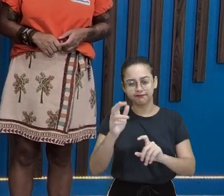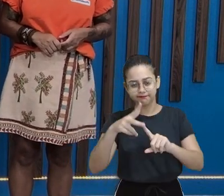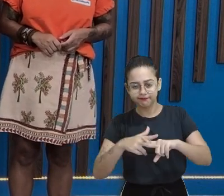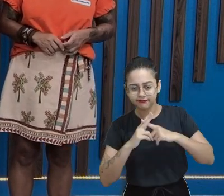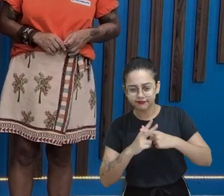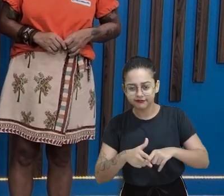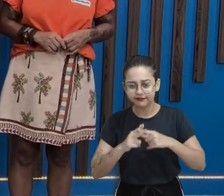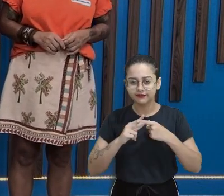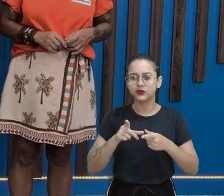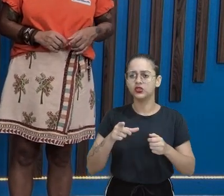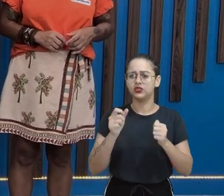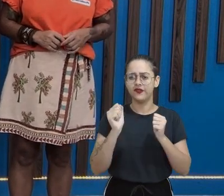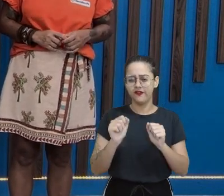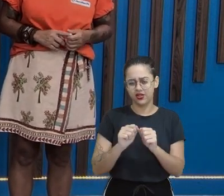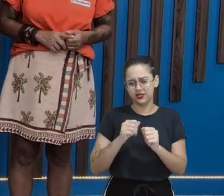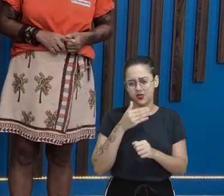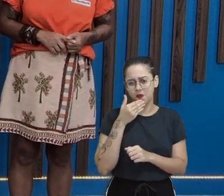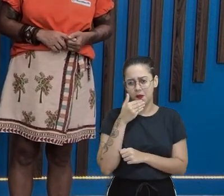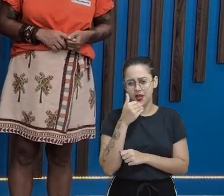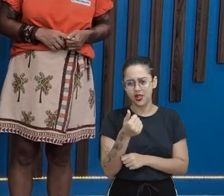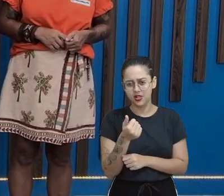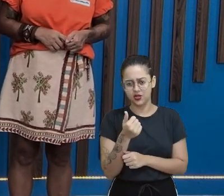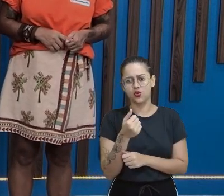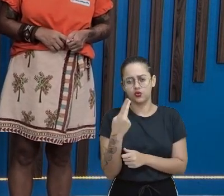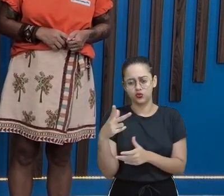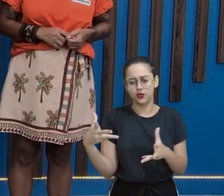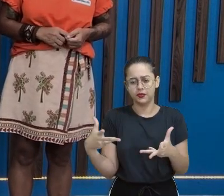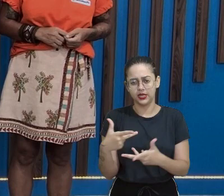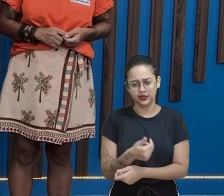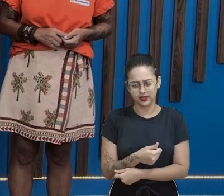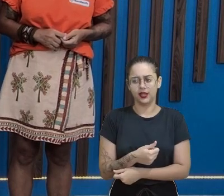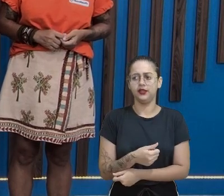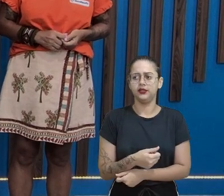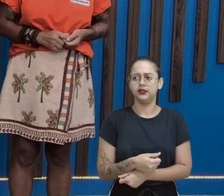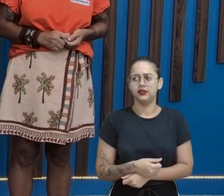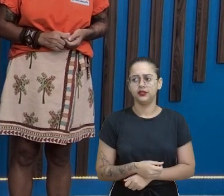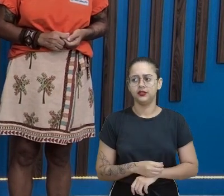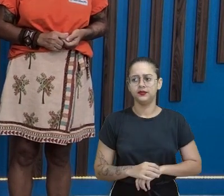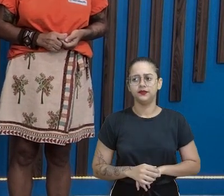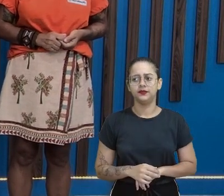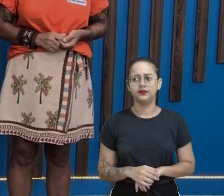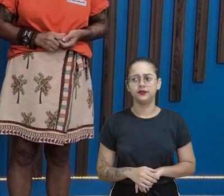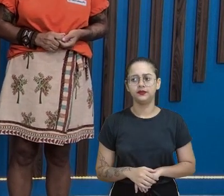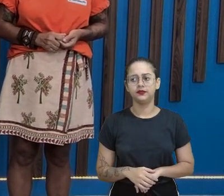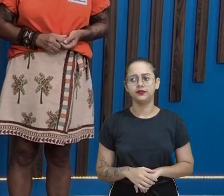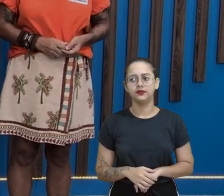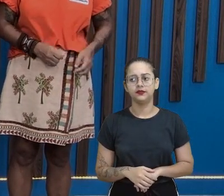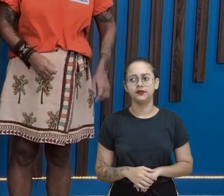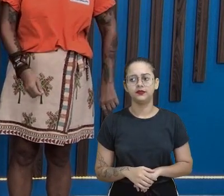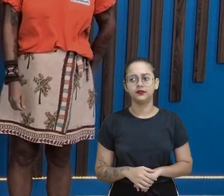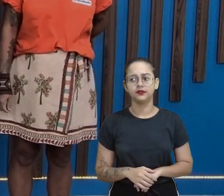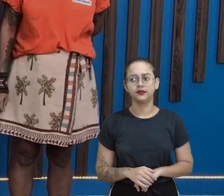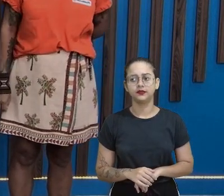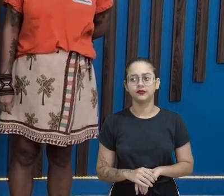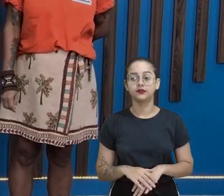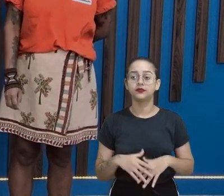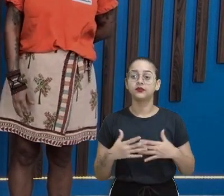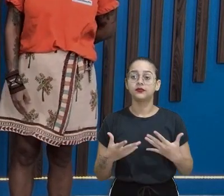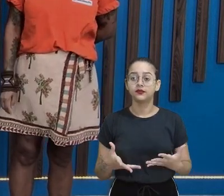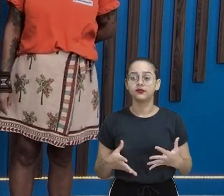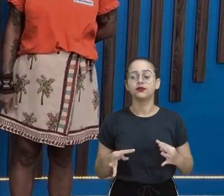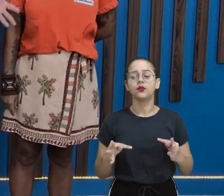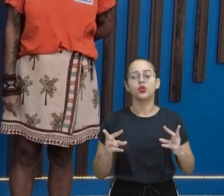será que você está fazendo o melhor com as suas habilidades, está se colocando da melhor forma? Então, isso pega